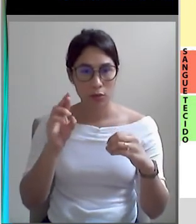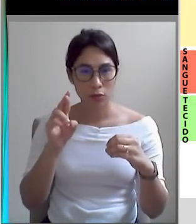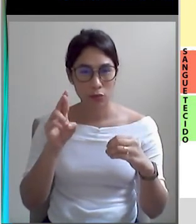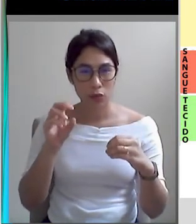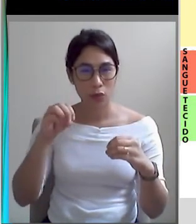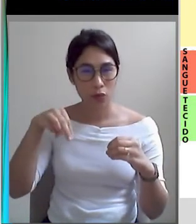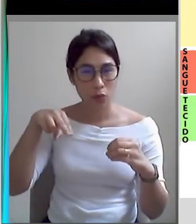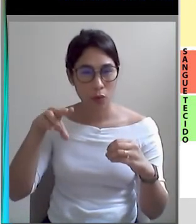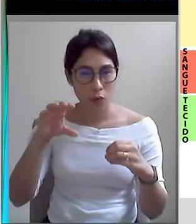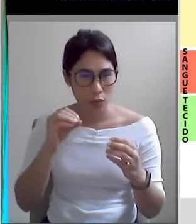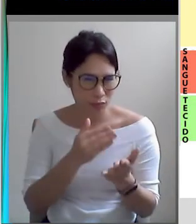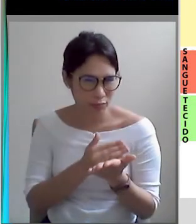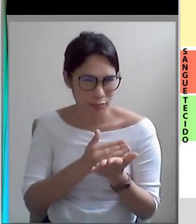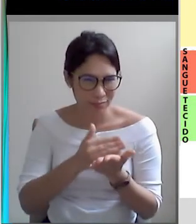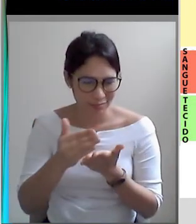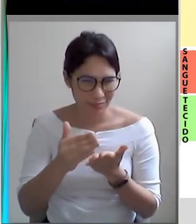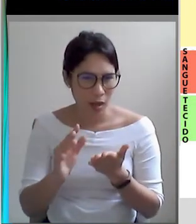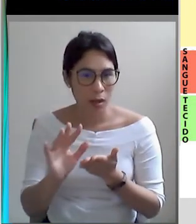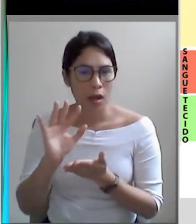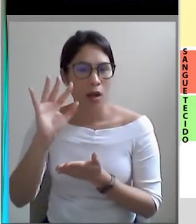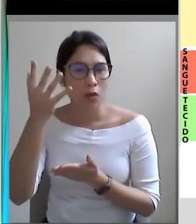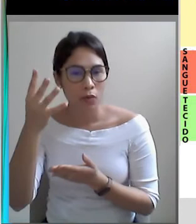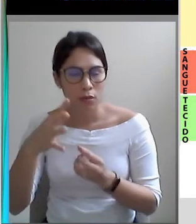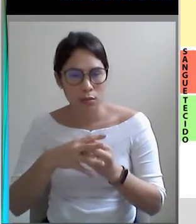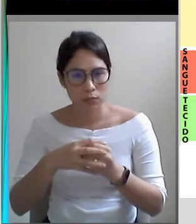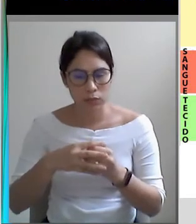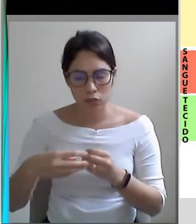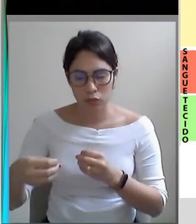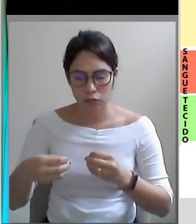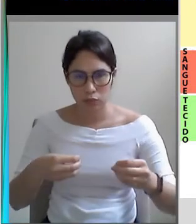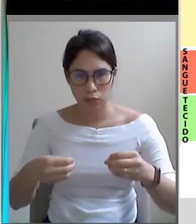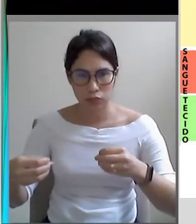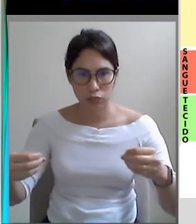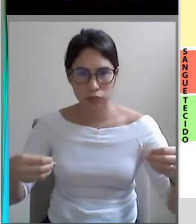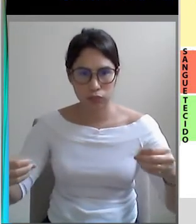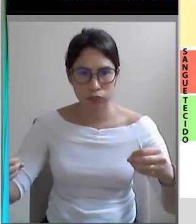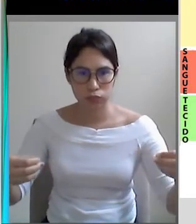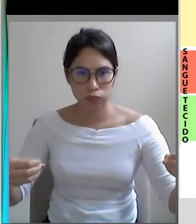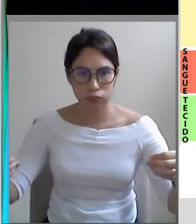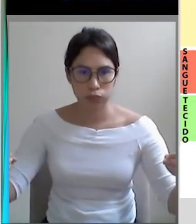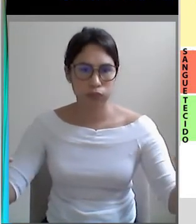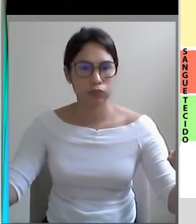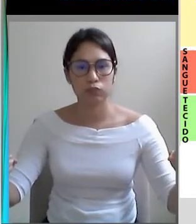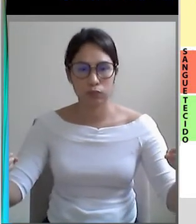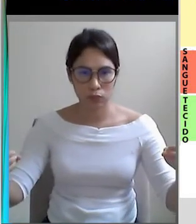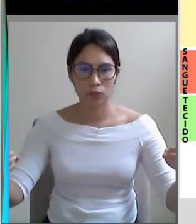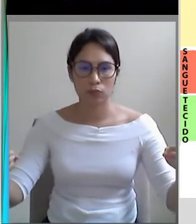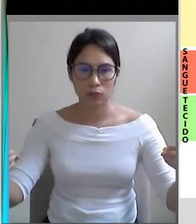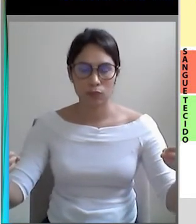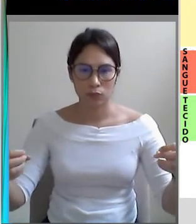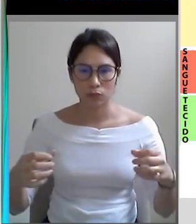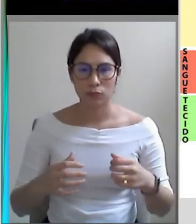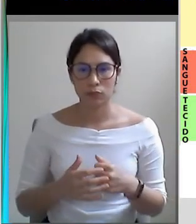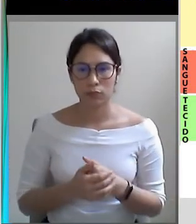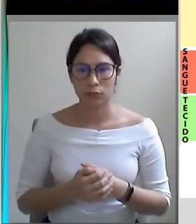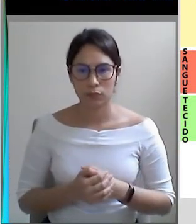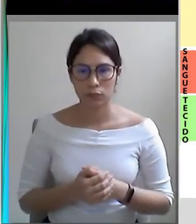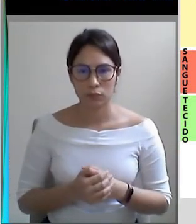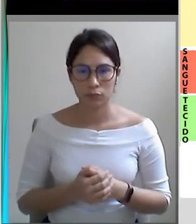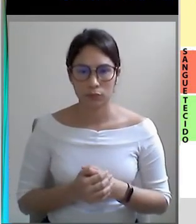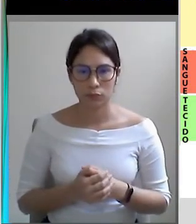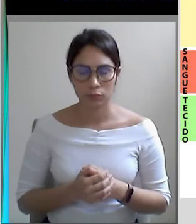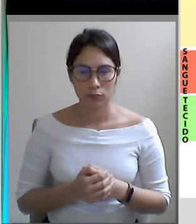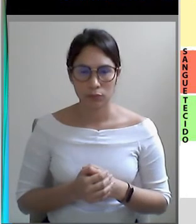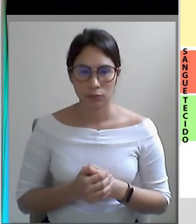precursoras, pois uma vez que inicia-se o seu estágio de diferenciação, ela continua até atingir o estágio adulto.